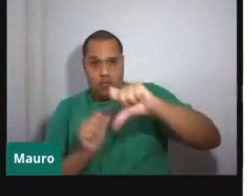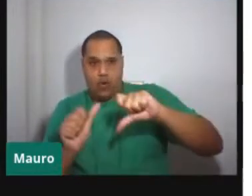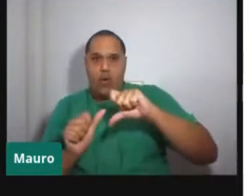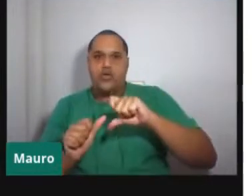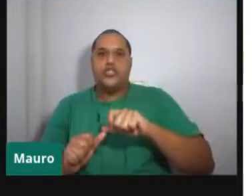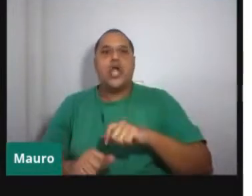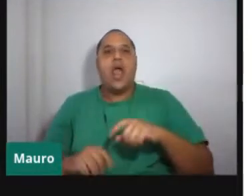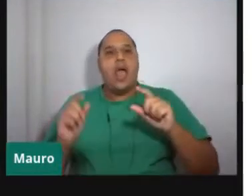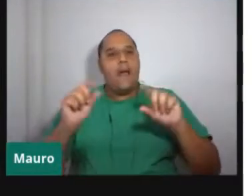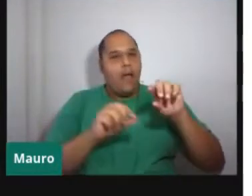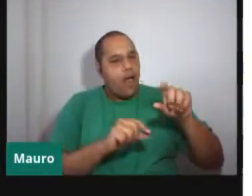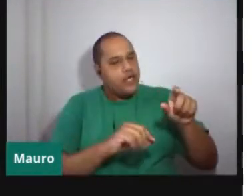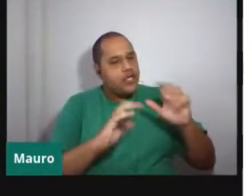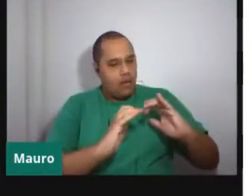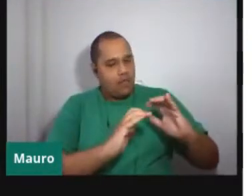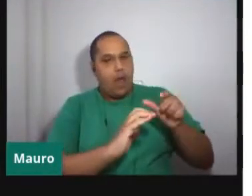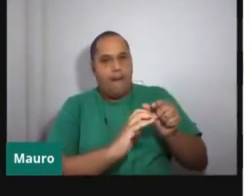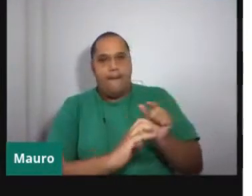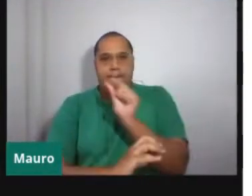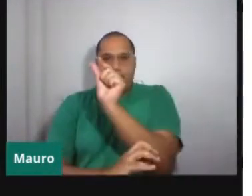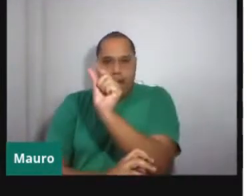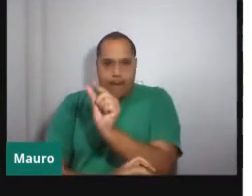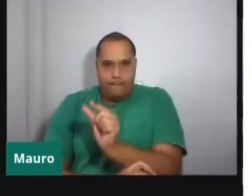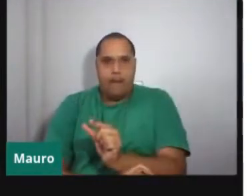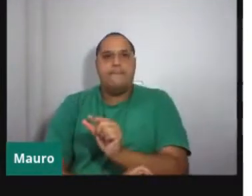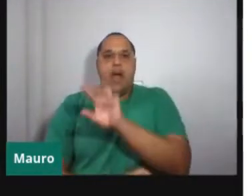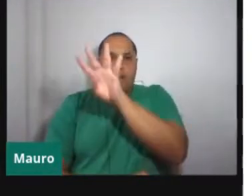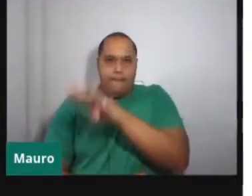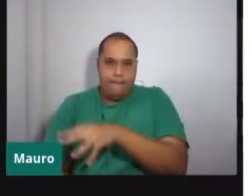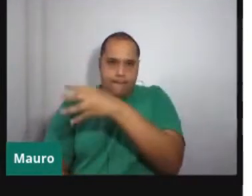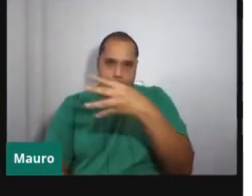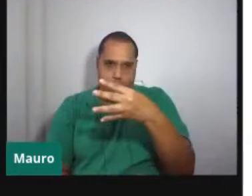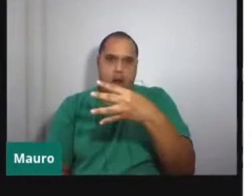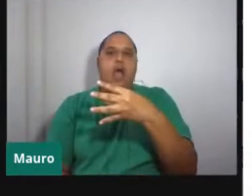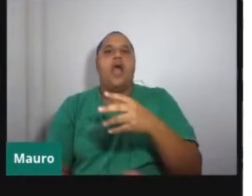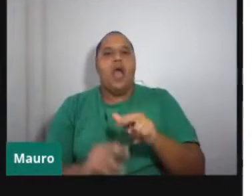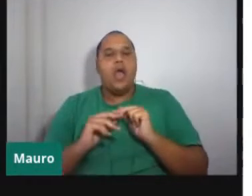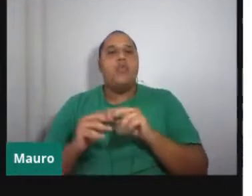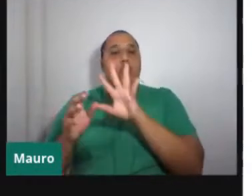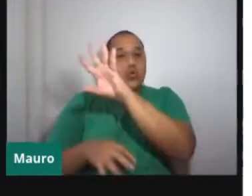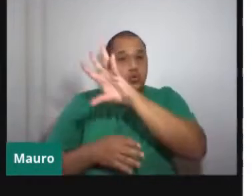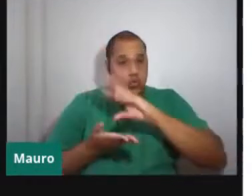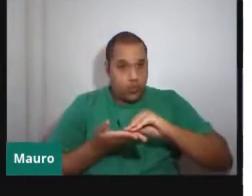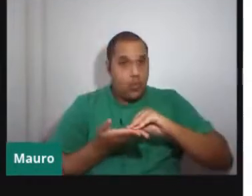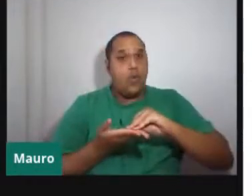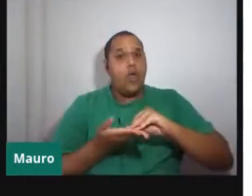todos esses valores vão virar uma matriz de input que eu vou dar para o algoritmo, né? Para que ele faça o aprendizado.